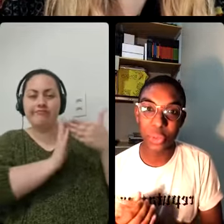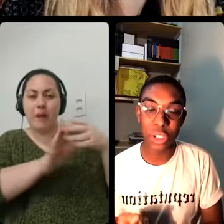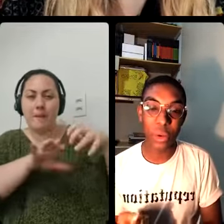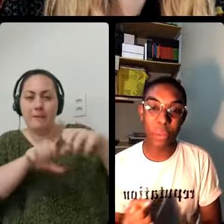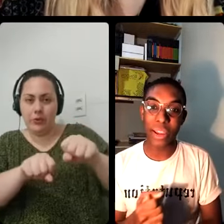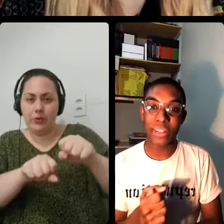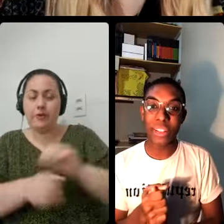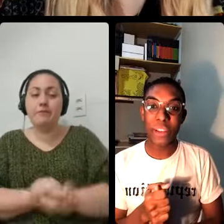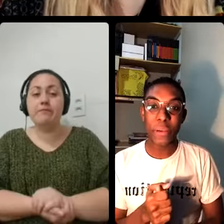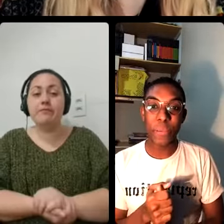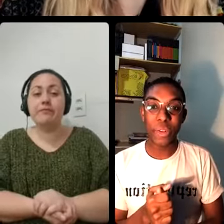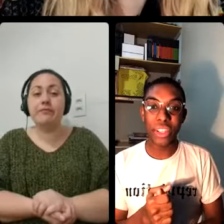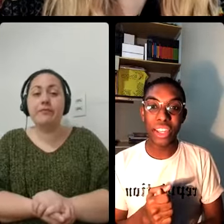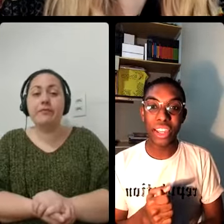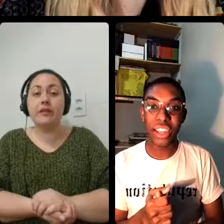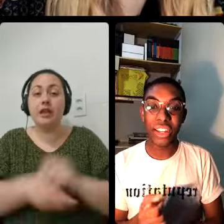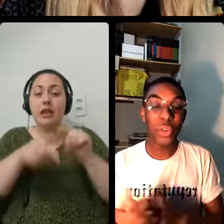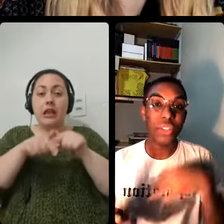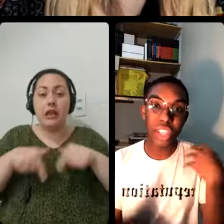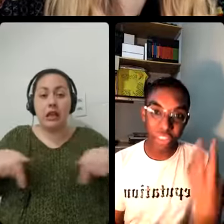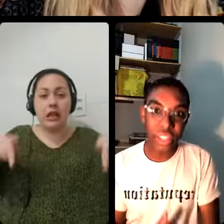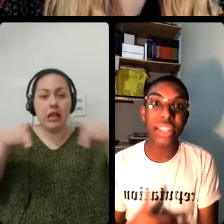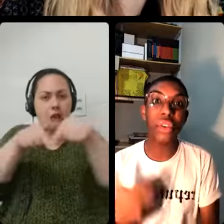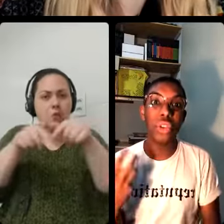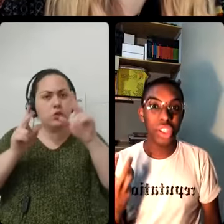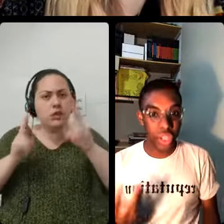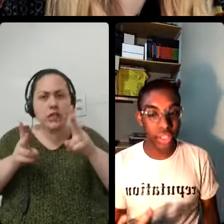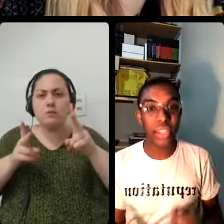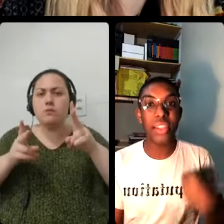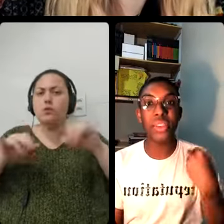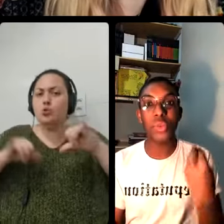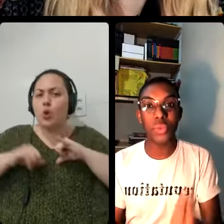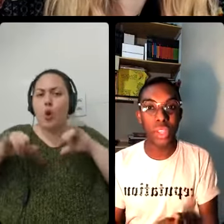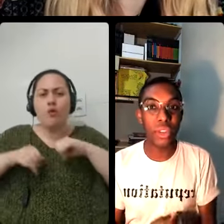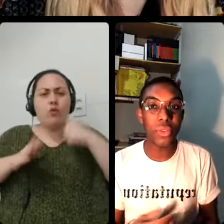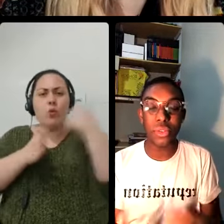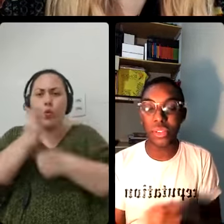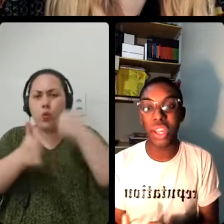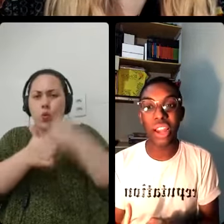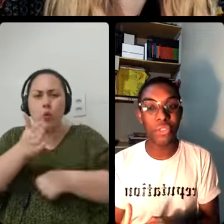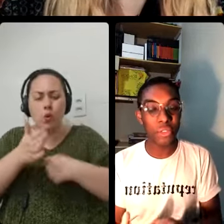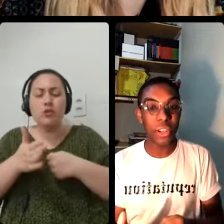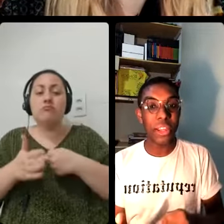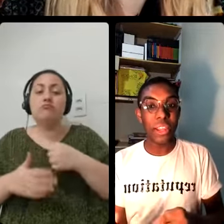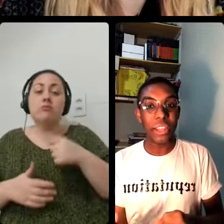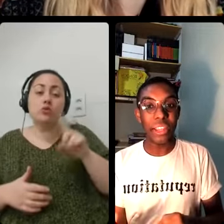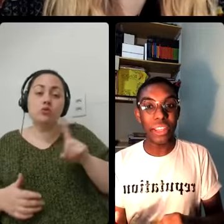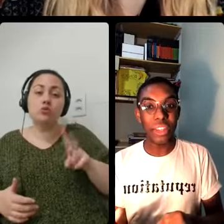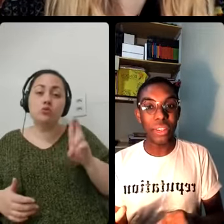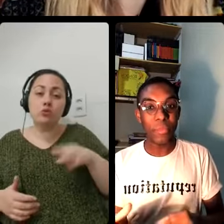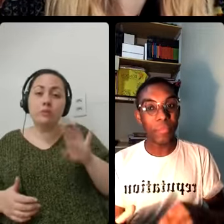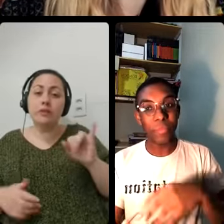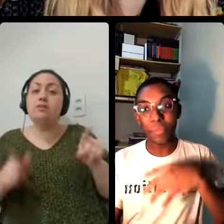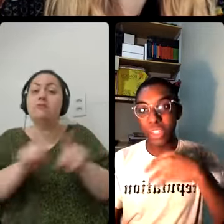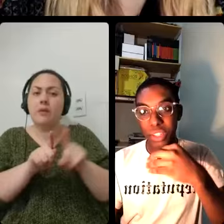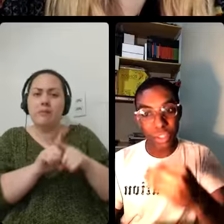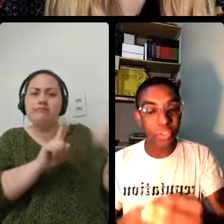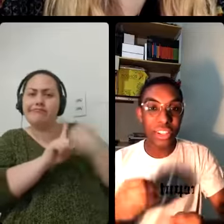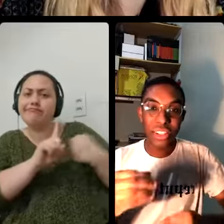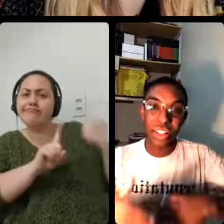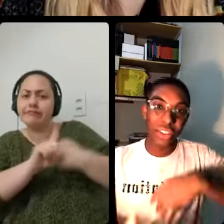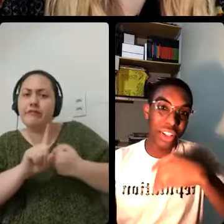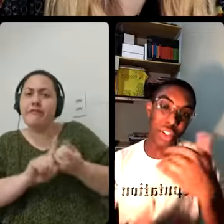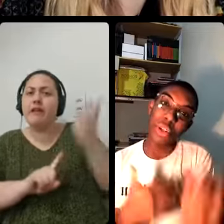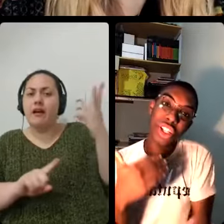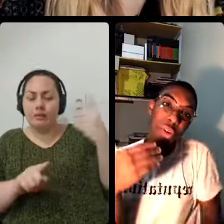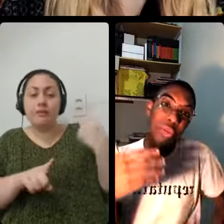né, o Zumbi dos Palmares, porque ele conseguia fazer essa luta de resistência com os negros e os escravos e, isso